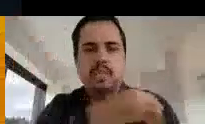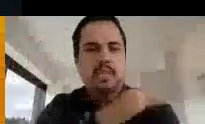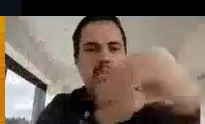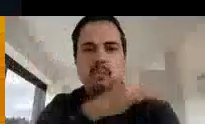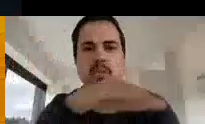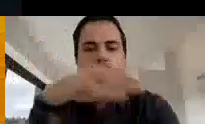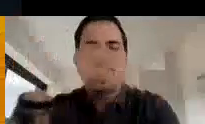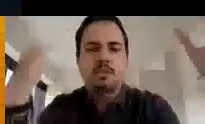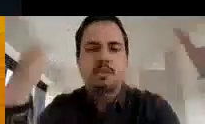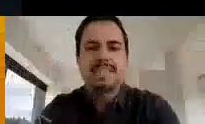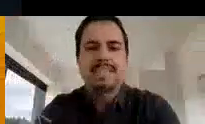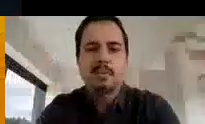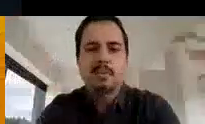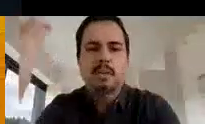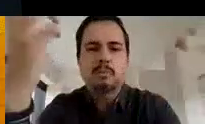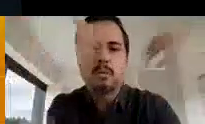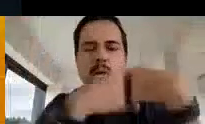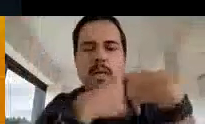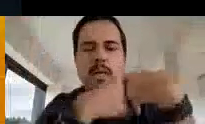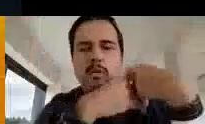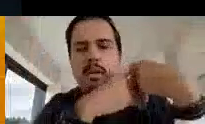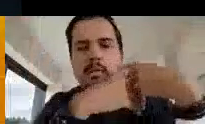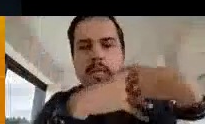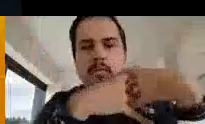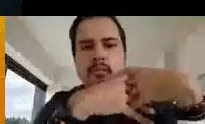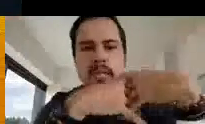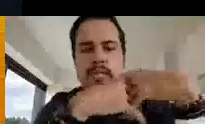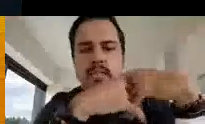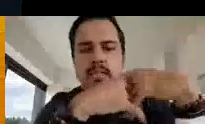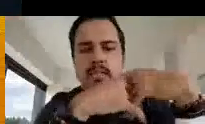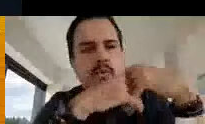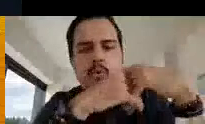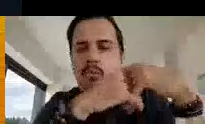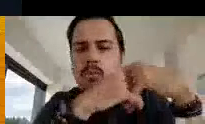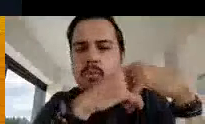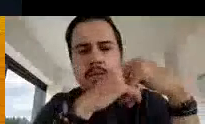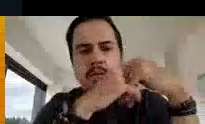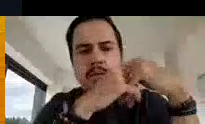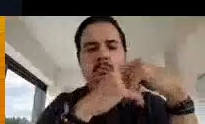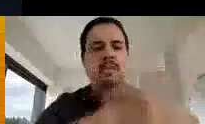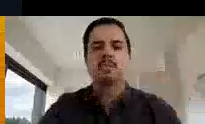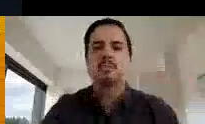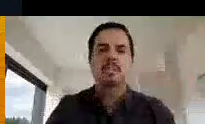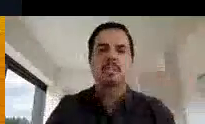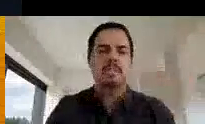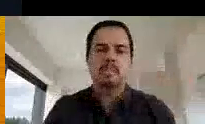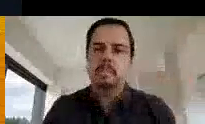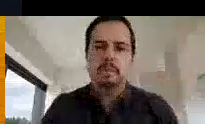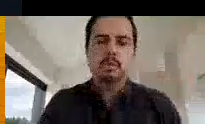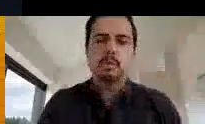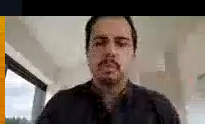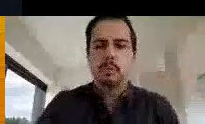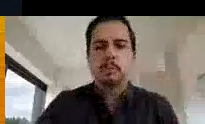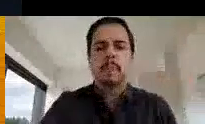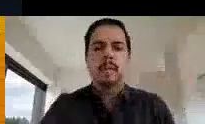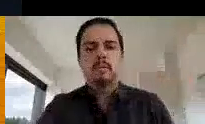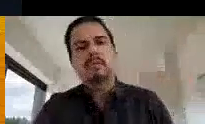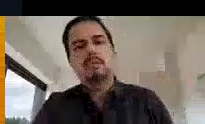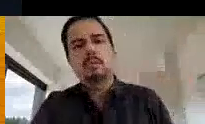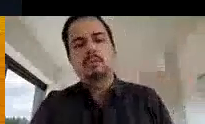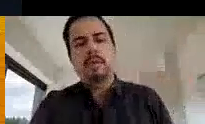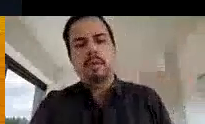tem experiência de loja, que eles são fantásticos, mas eles também conseguiram transportar isso para experiência virtual muito bacana. O vendedor manda um WhatsApp para a pessoa